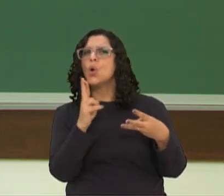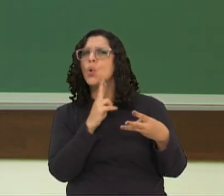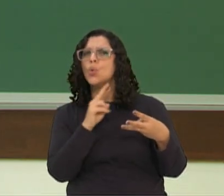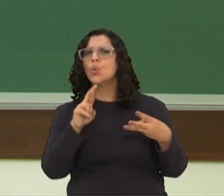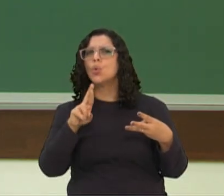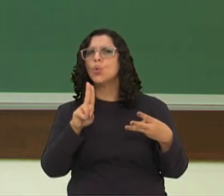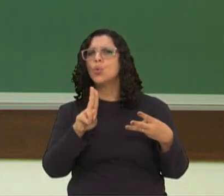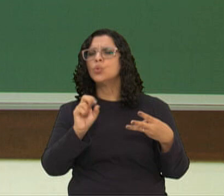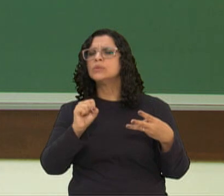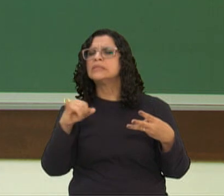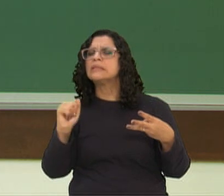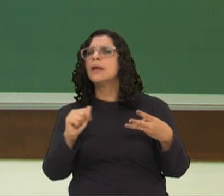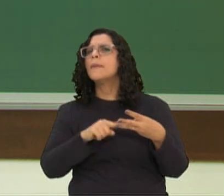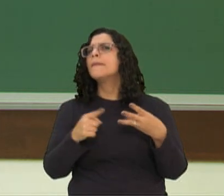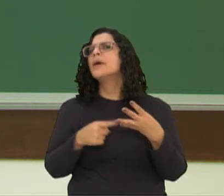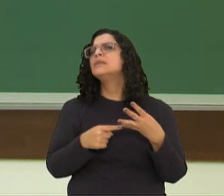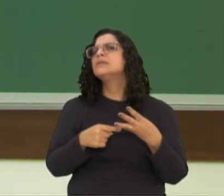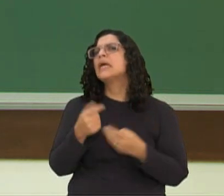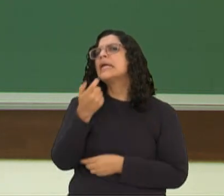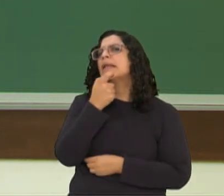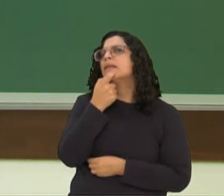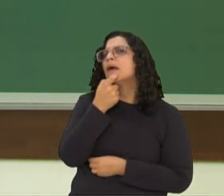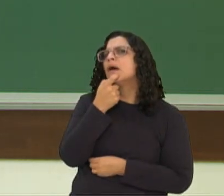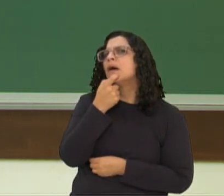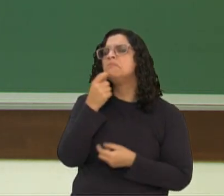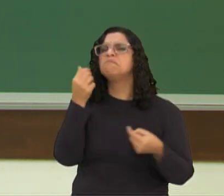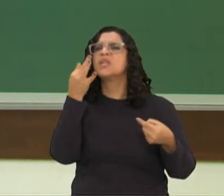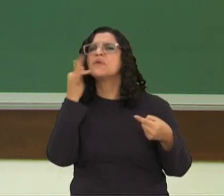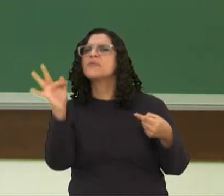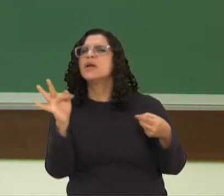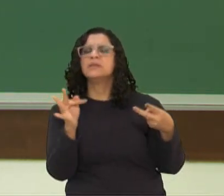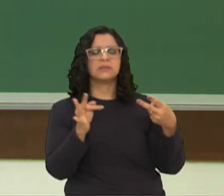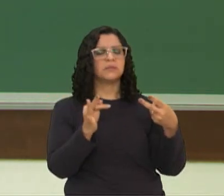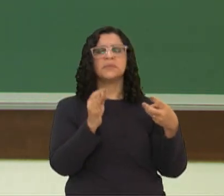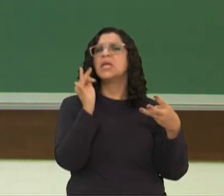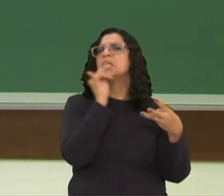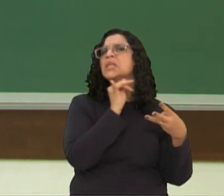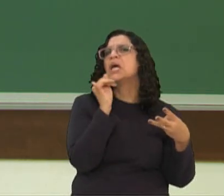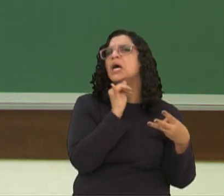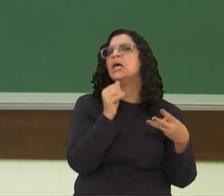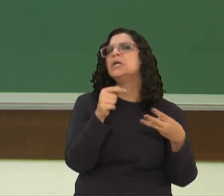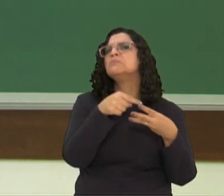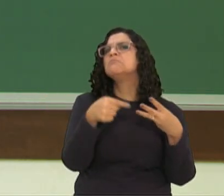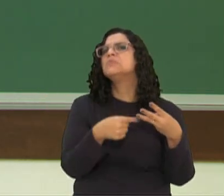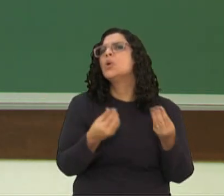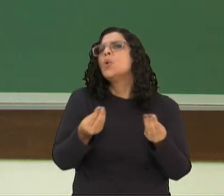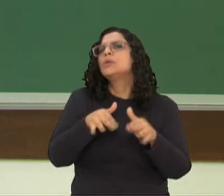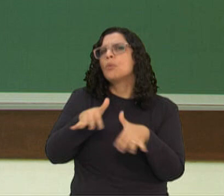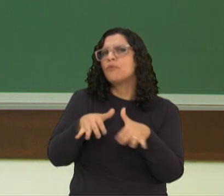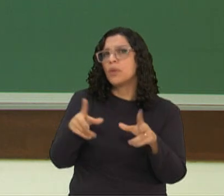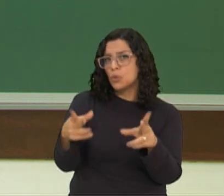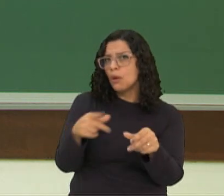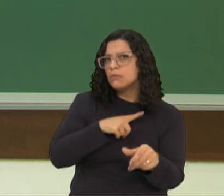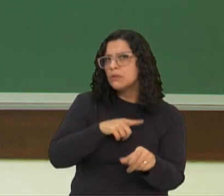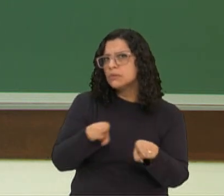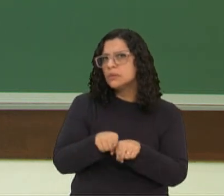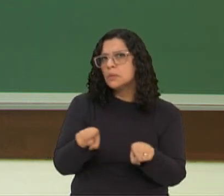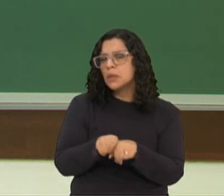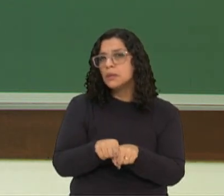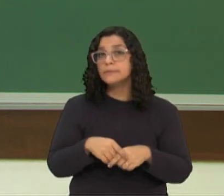mais famosos, Inglaterra, França, Itália, o que aconteceu com eles? Houve movimento iluminista